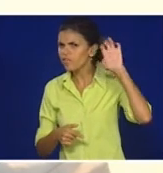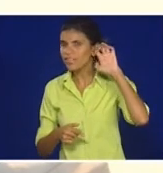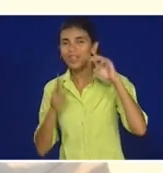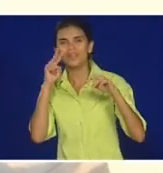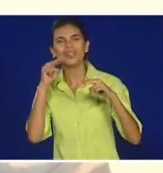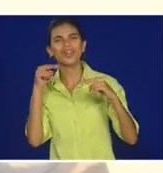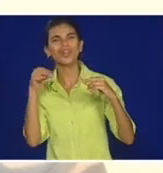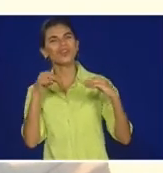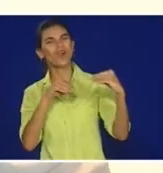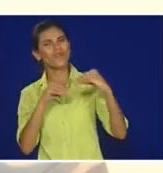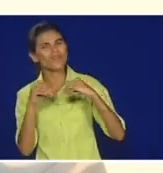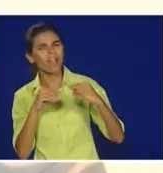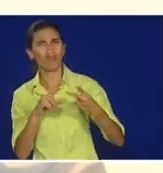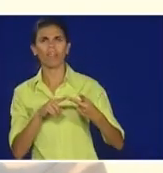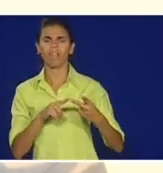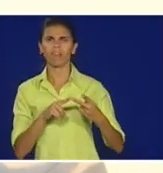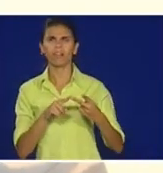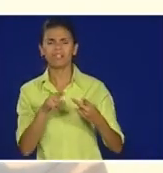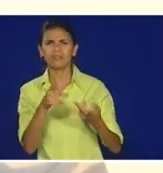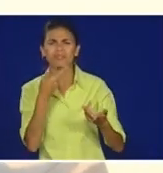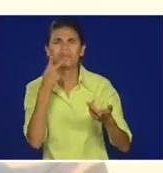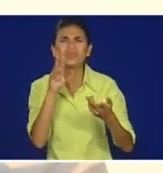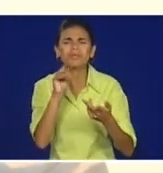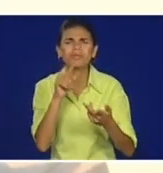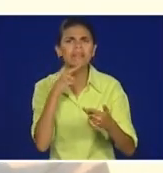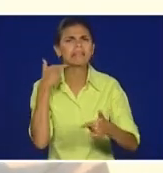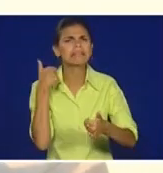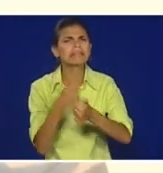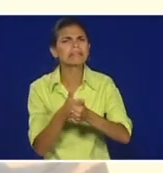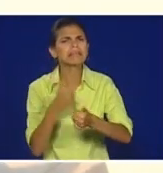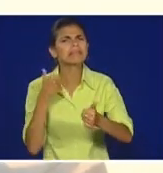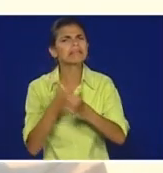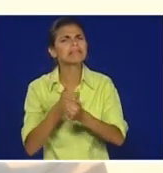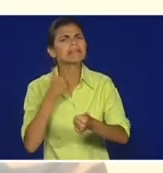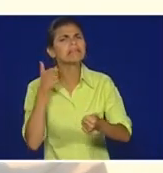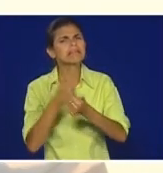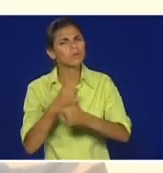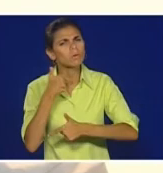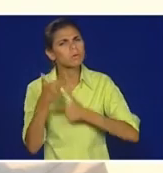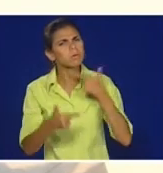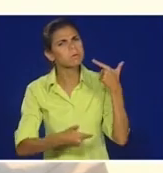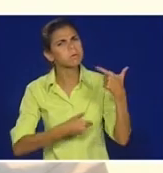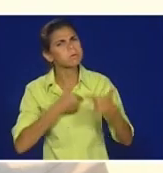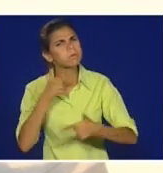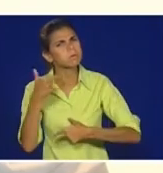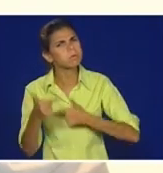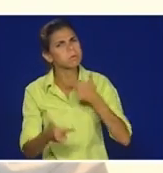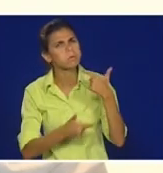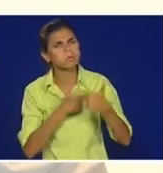como assistir novela, que a definição